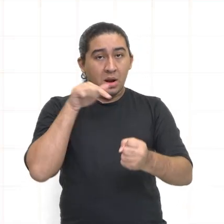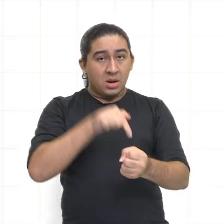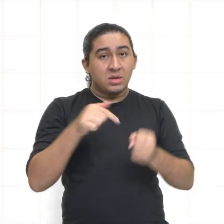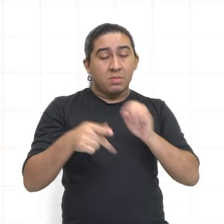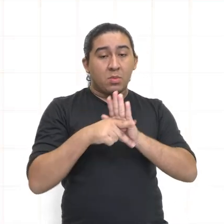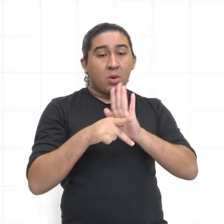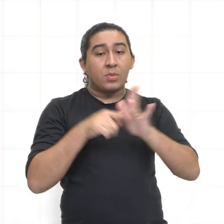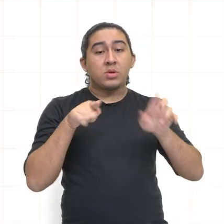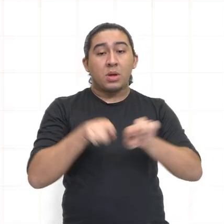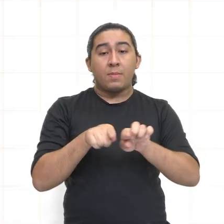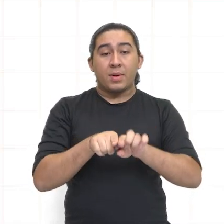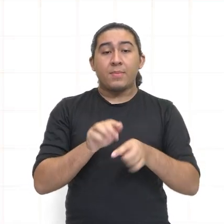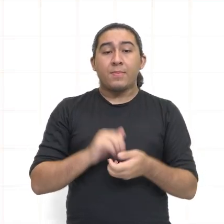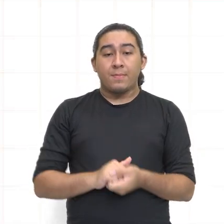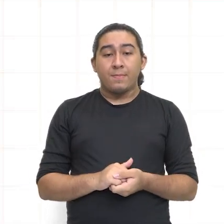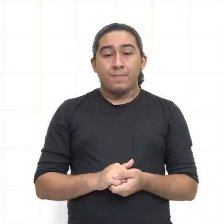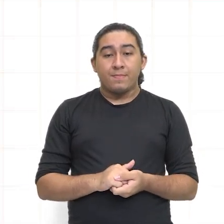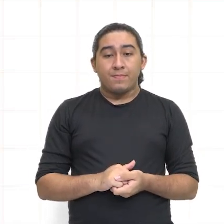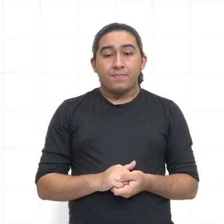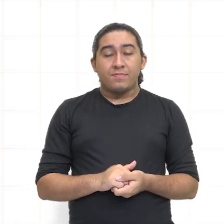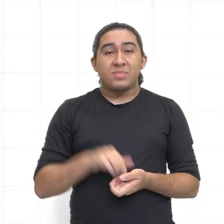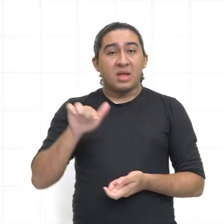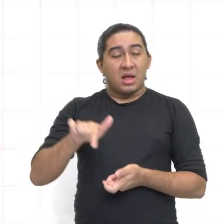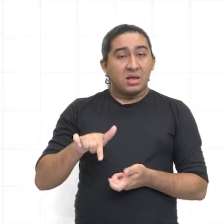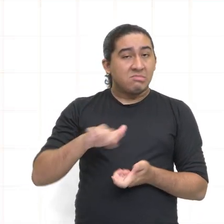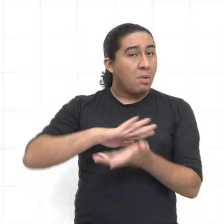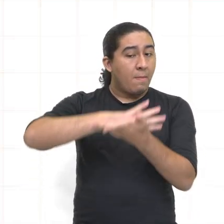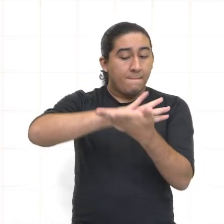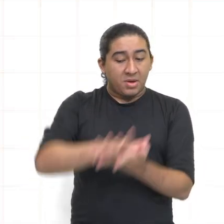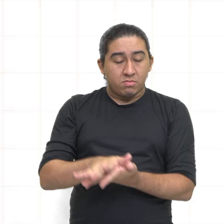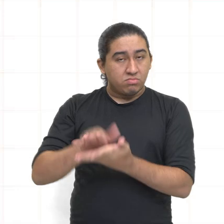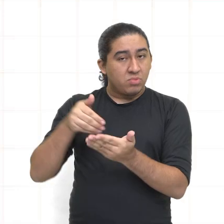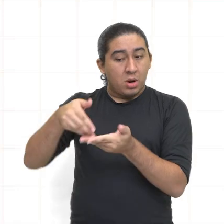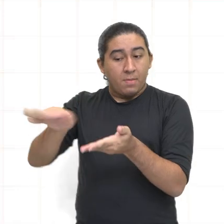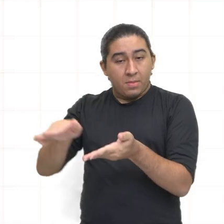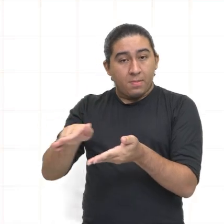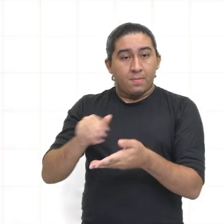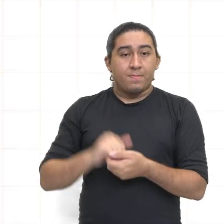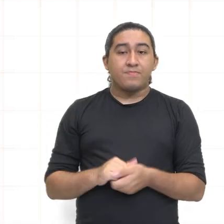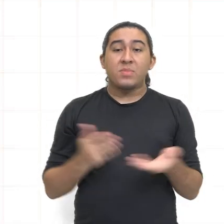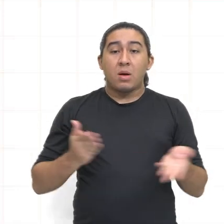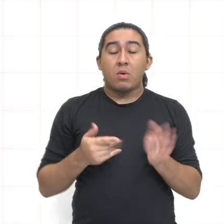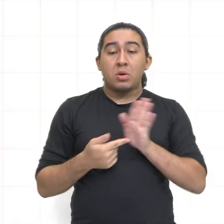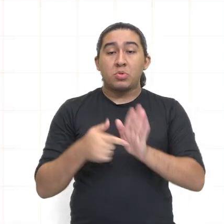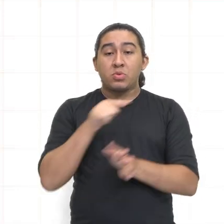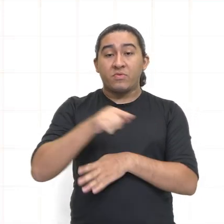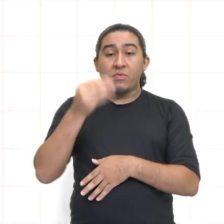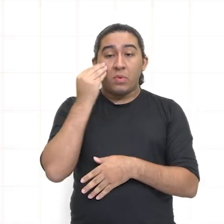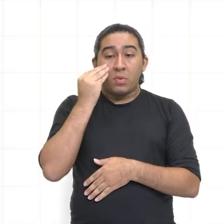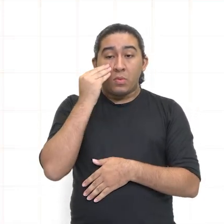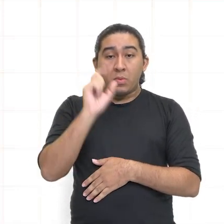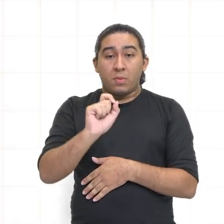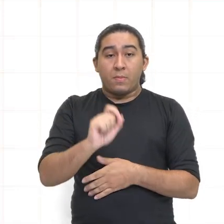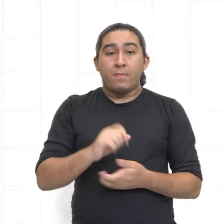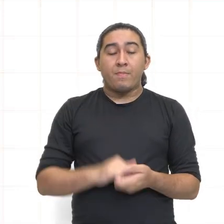regime talibã e eliminar a presença da Al-Qaeda no país. Então trouxemos agora aqui para